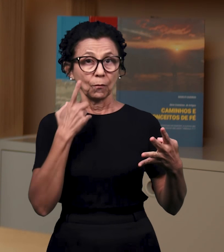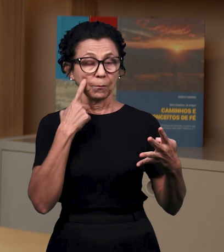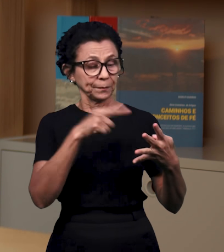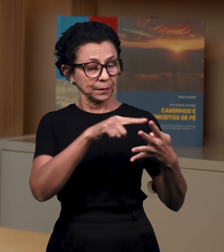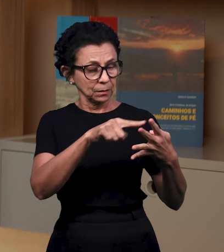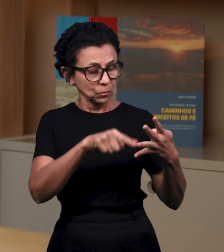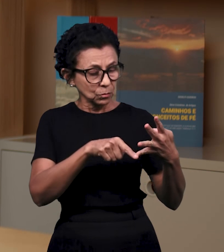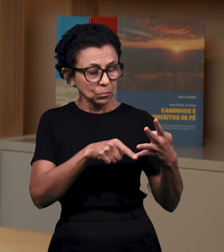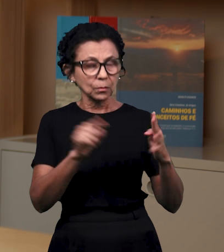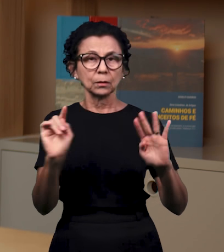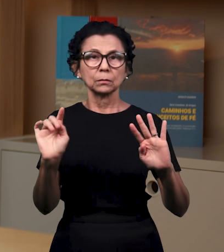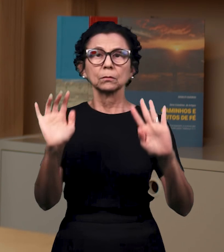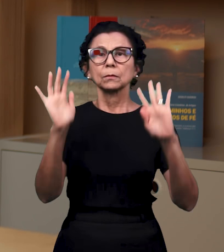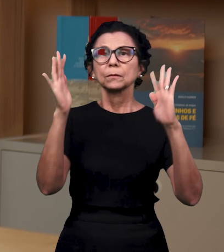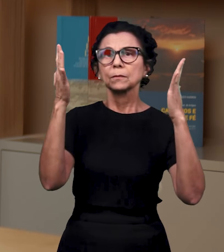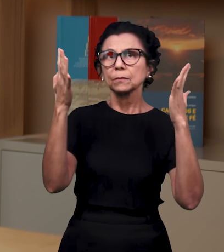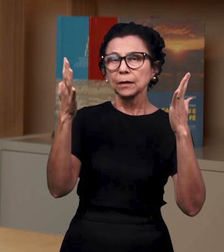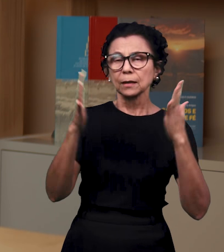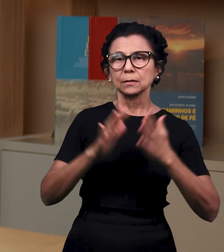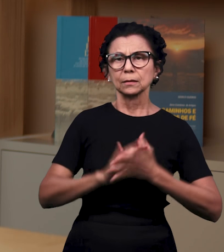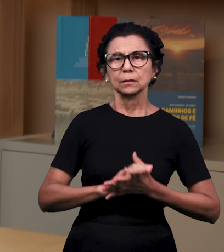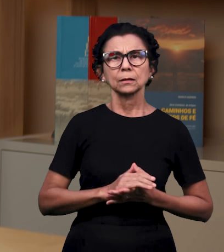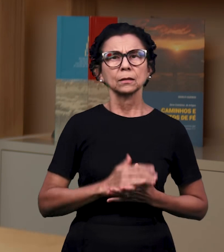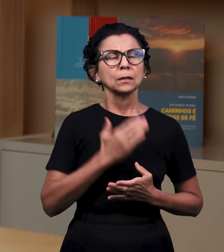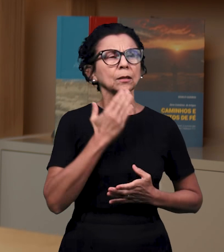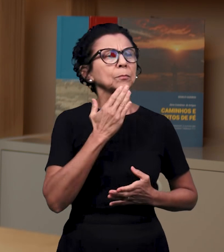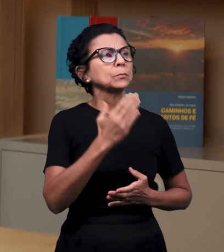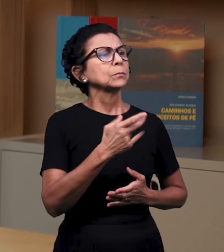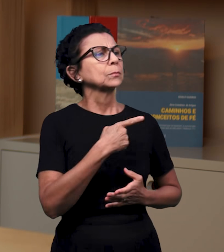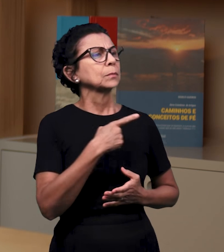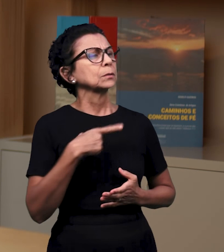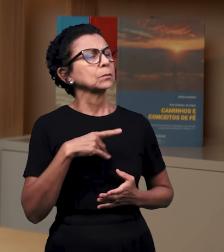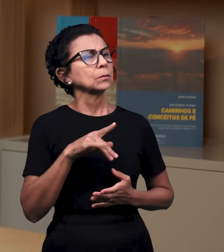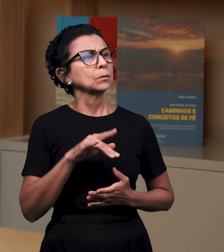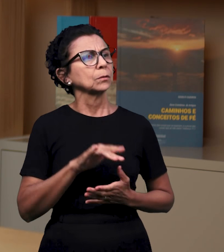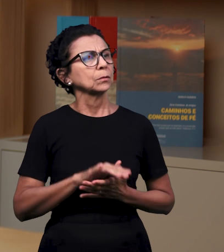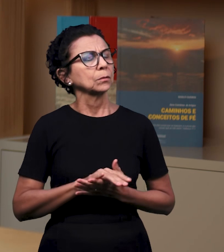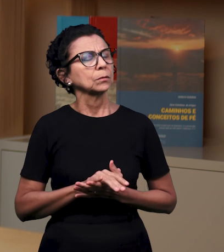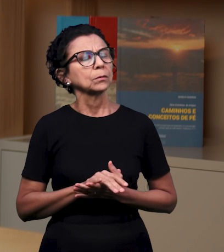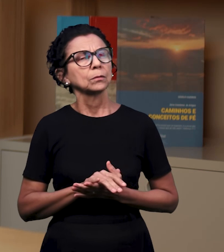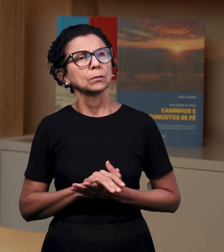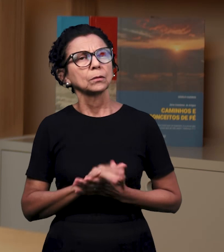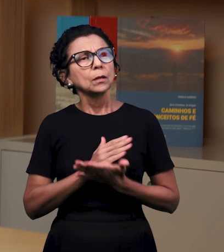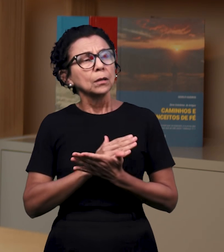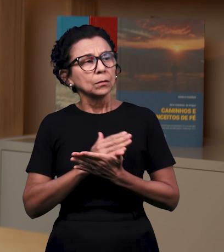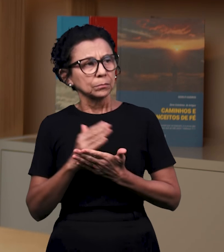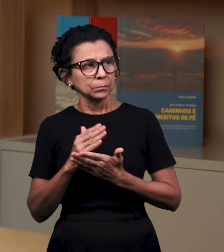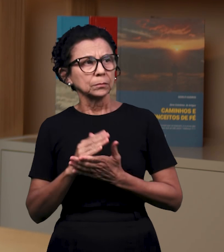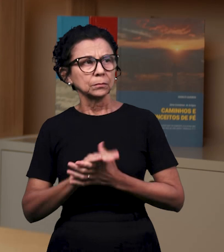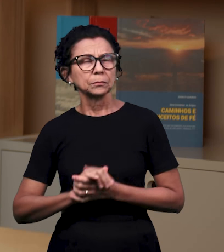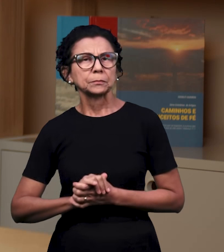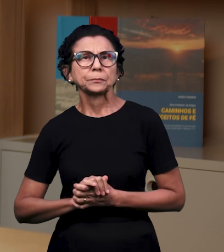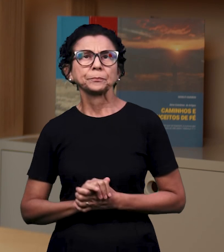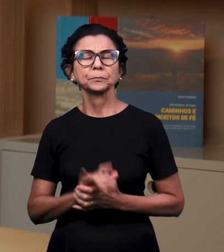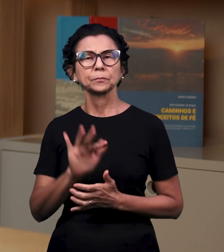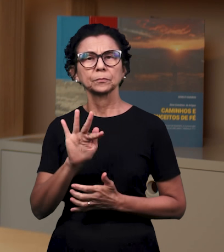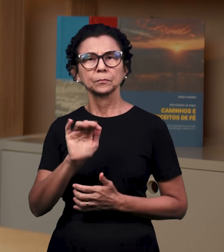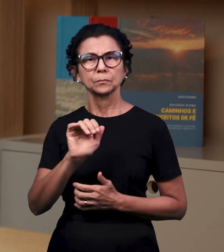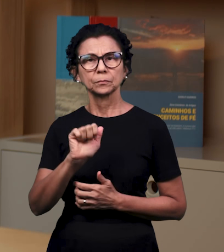comentamos aqui. Eu já gostaria de pedir aqui ao pastor Fádios, para que o pastor Fádios iniciasse falando um pouquinho,